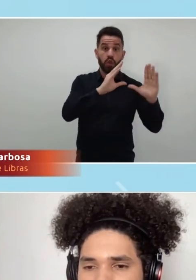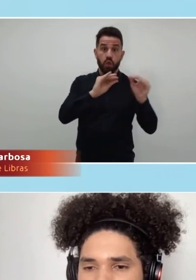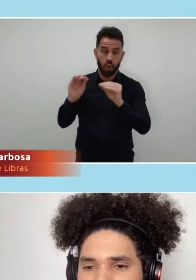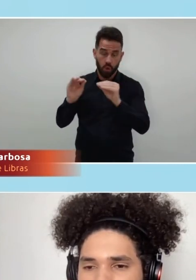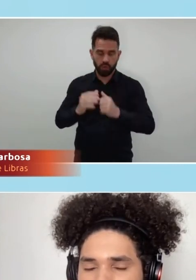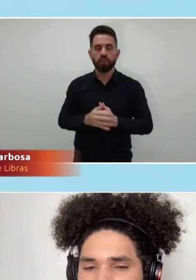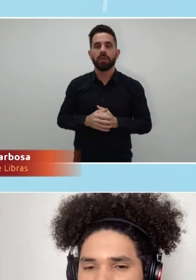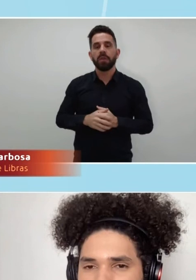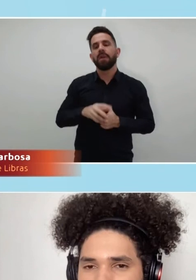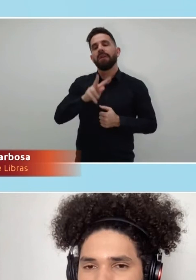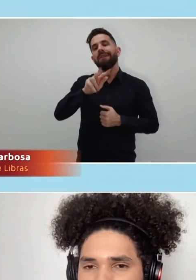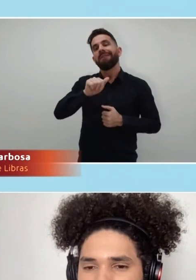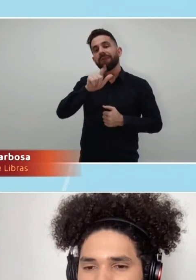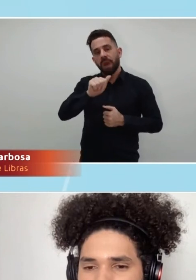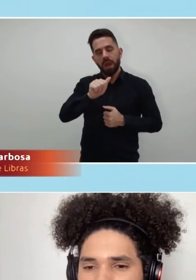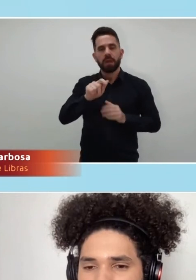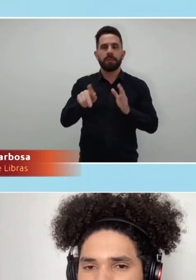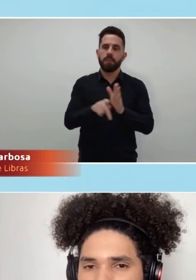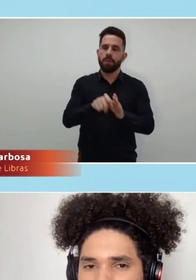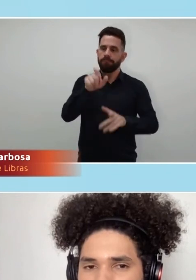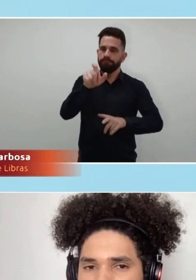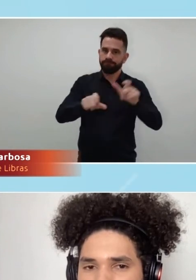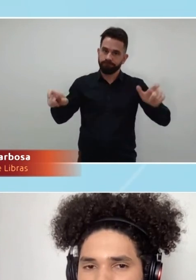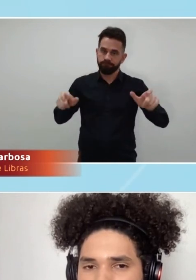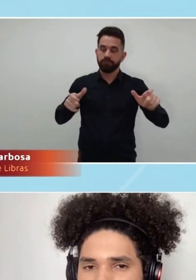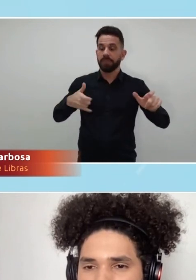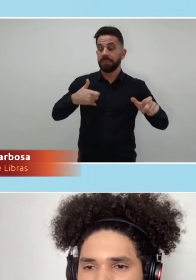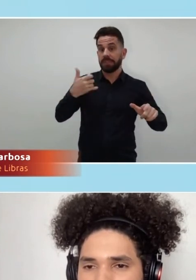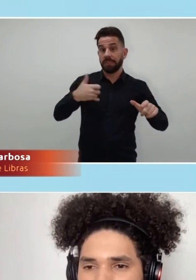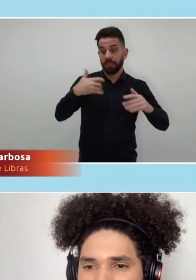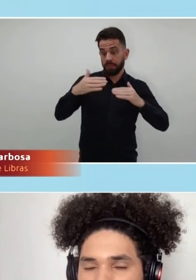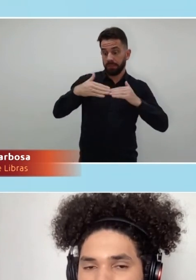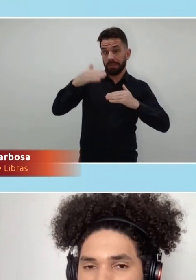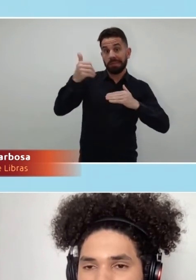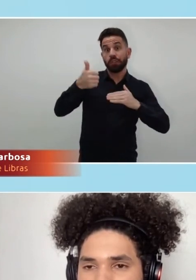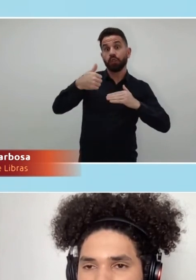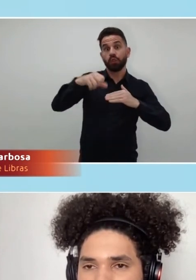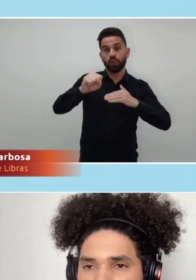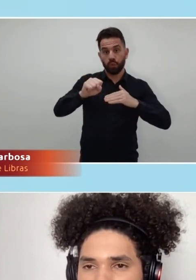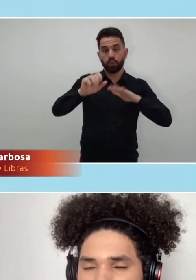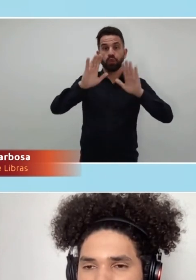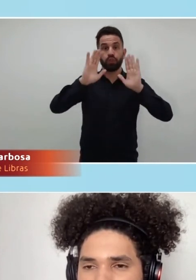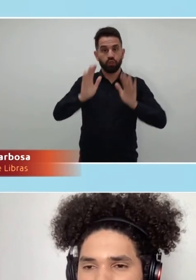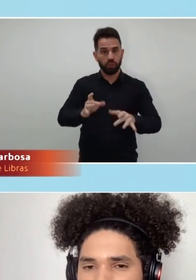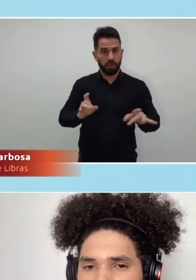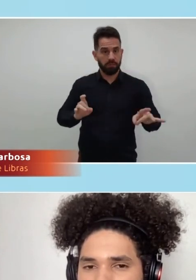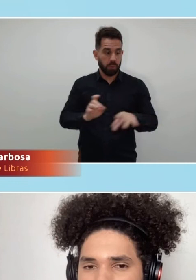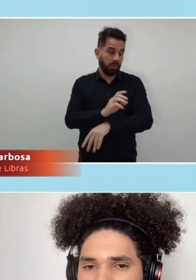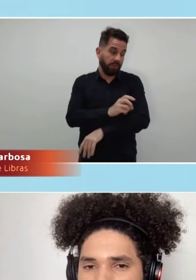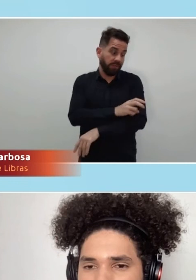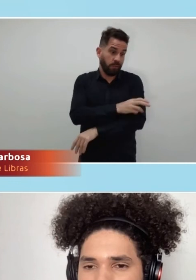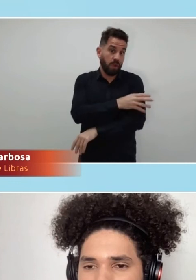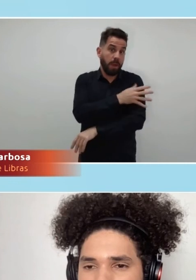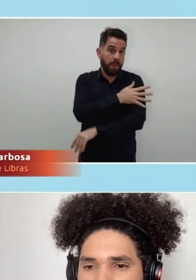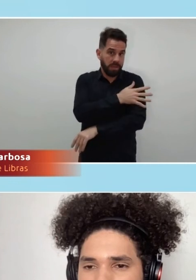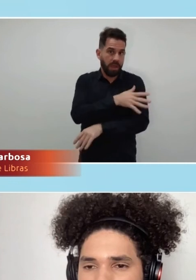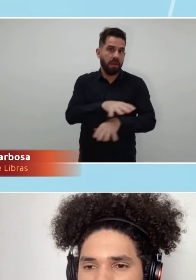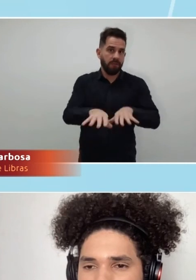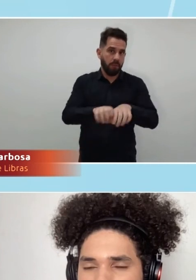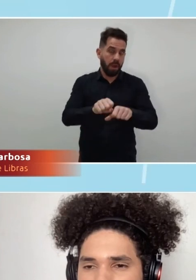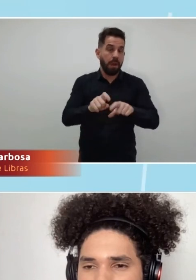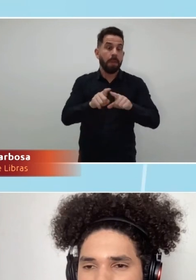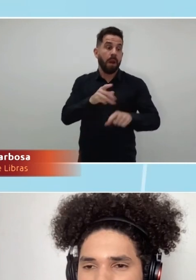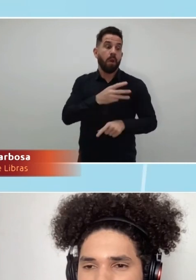As vagas são destinadas para pessoas com mais de 18 anos, que já tenham concluído o ensino fundamental, mas que ainda não tenham feito o